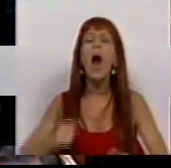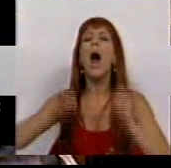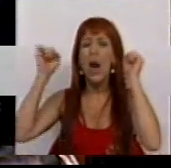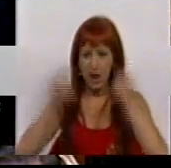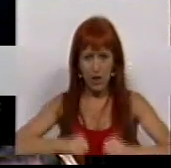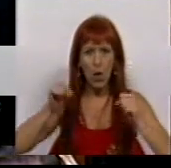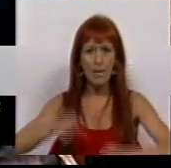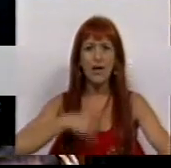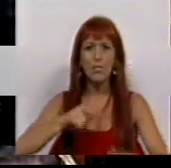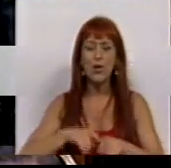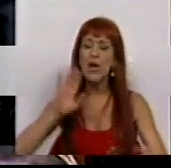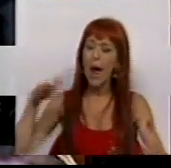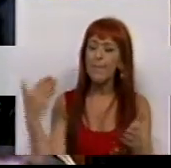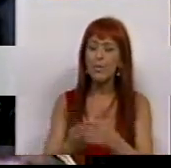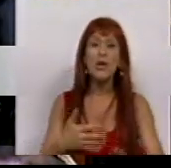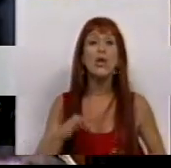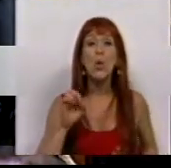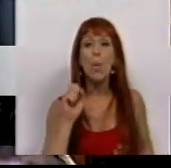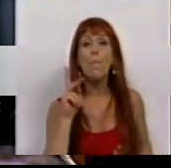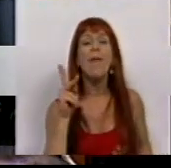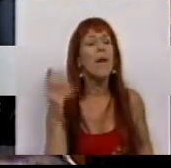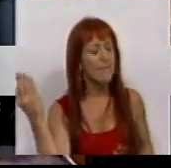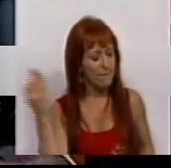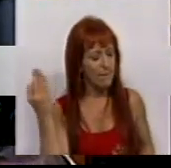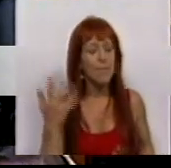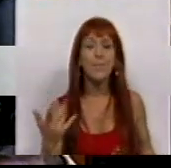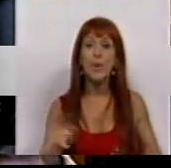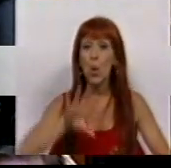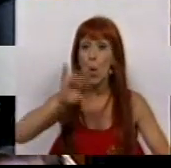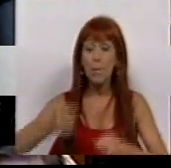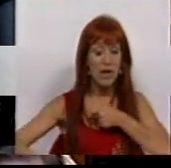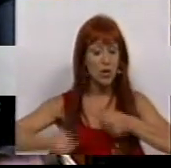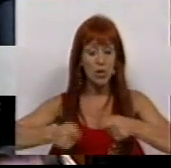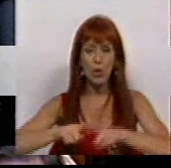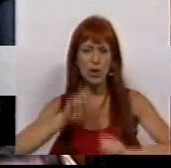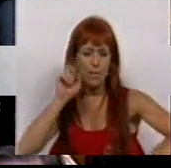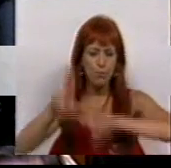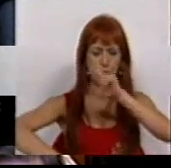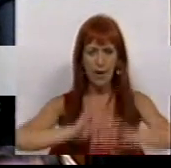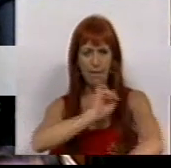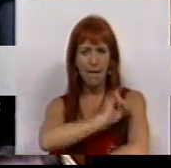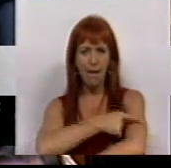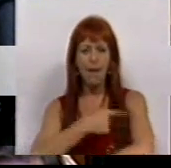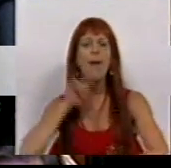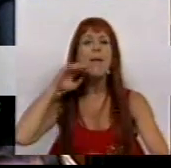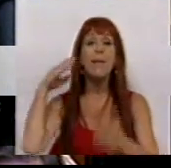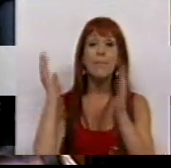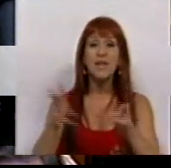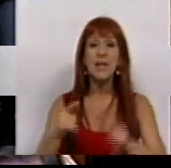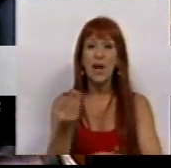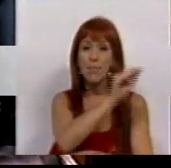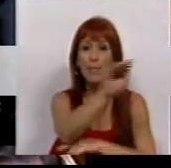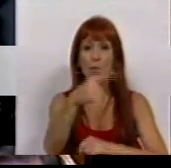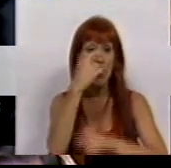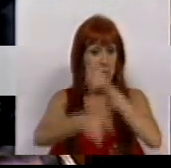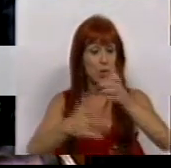as preocupações e as propostas do Partido Ecologista Os Verdes. Um país organizado, moderno e soberano tem de garantir a alimentação